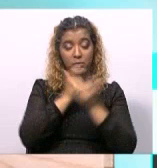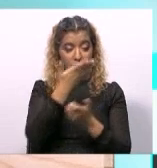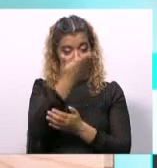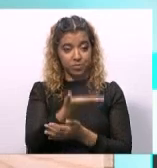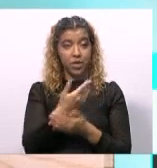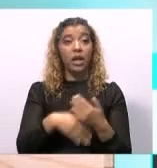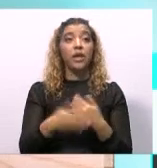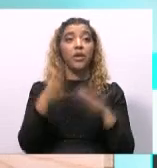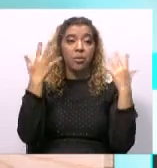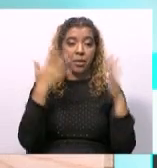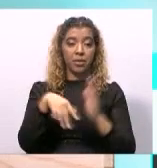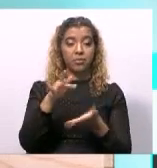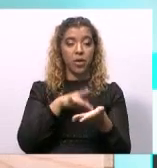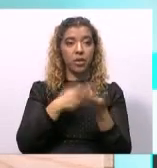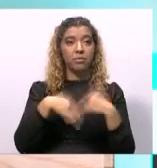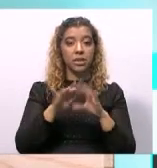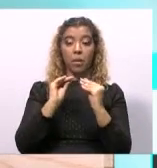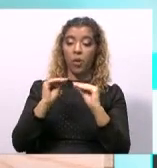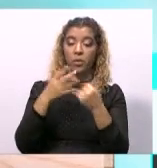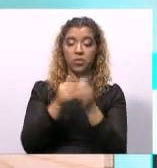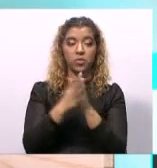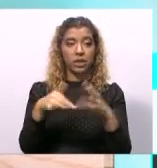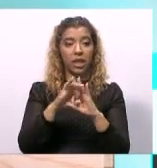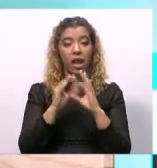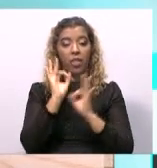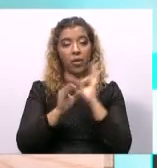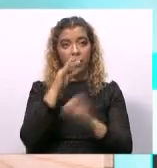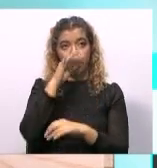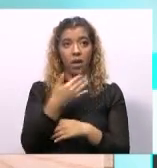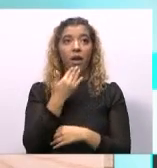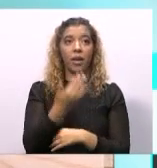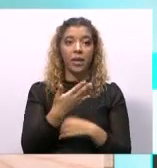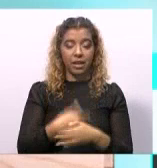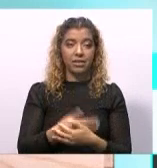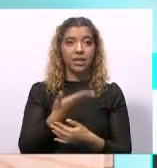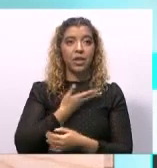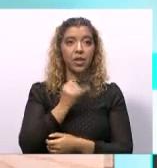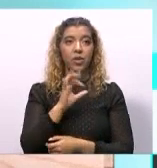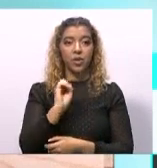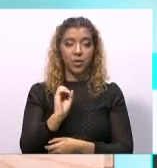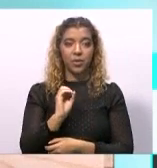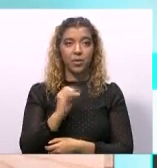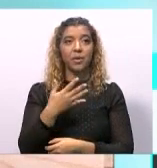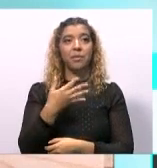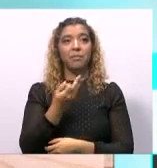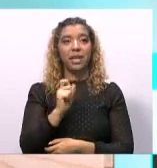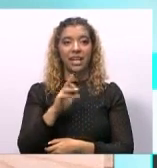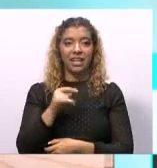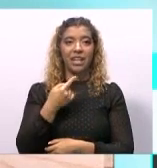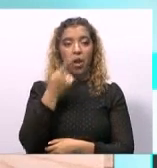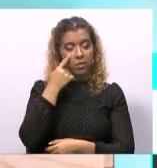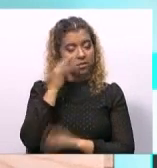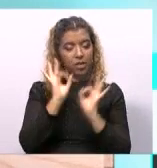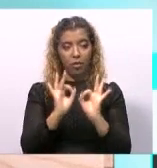pelo livro, como também pela excelente formação em aromaterapia. Os meus parabéns, gratidão, Diogo Pereira. Um seu aluno, então, que fez questão